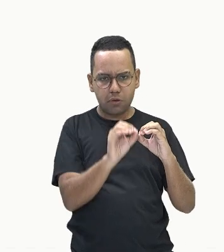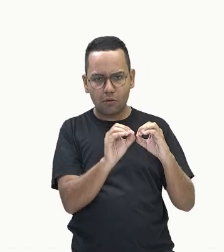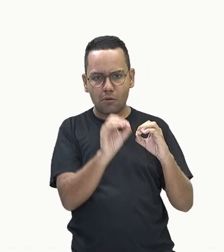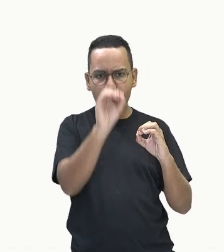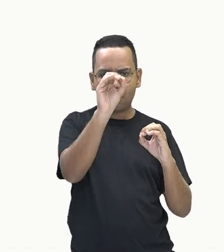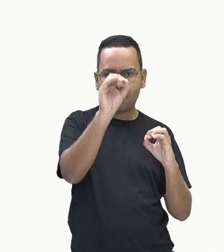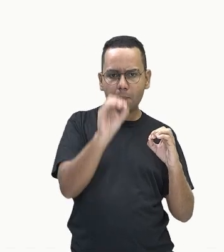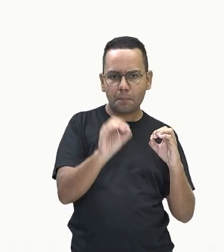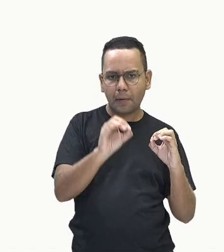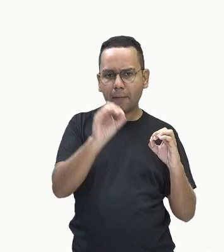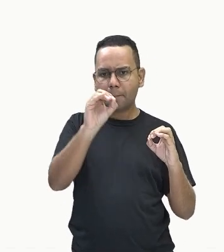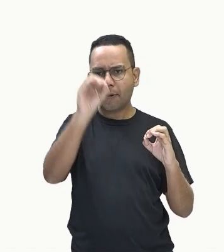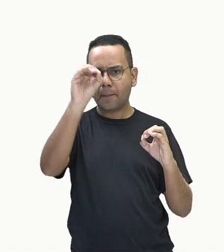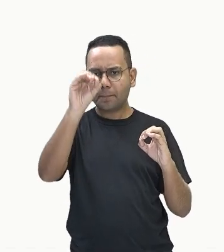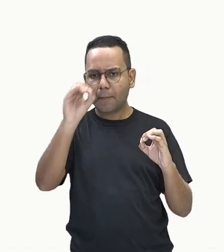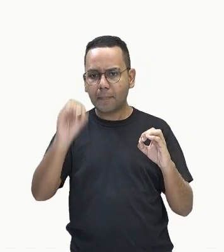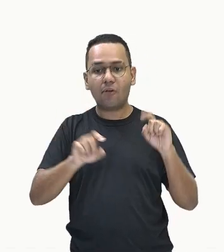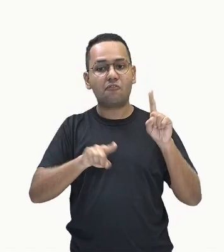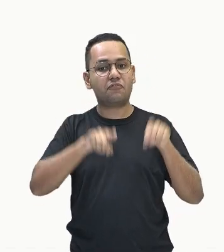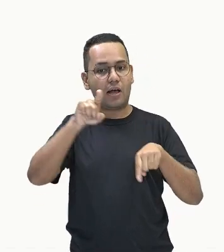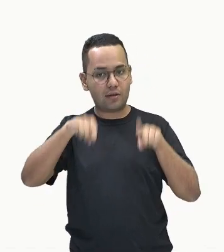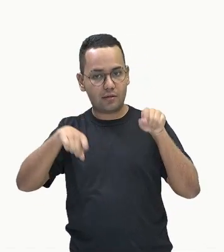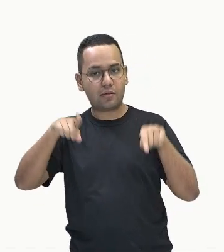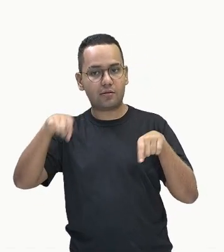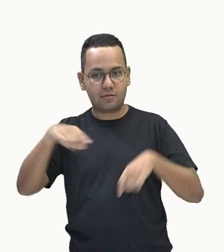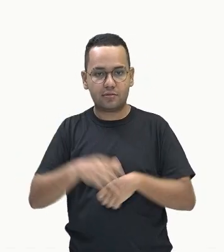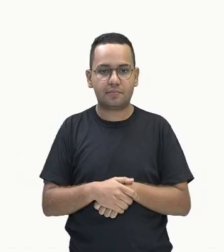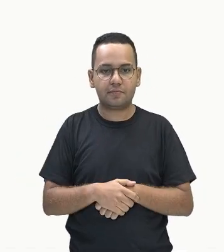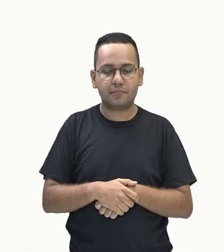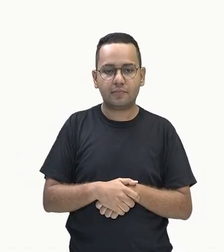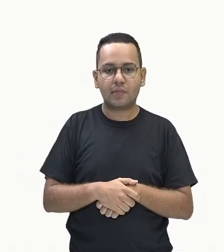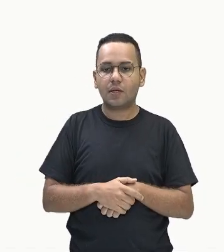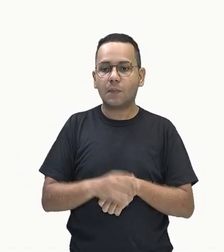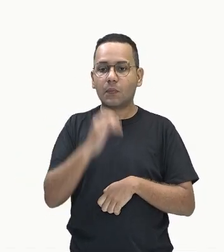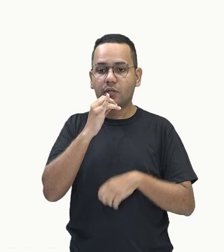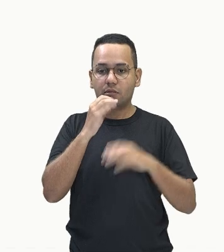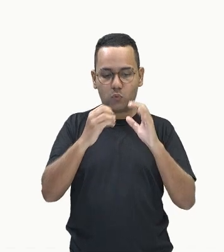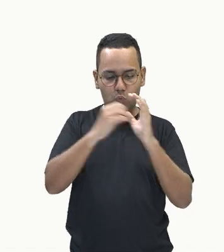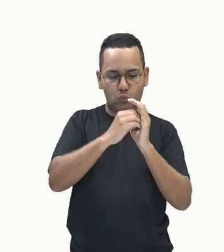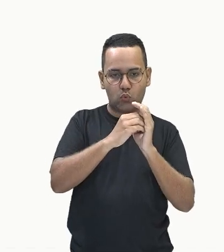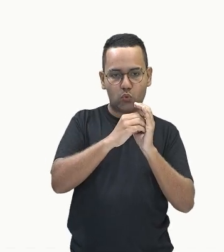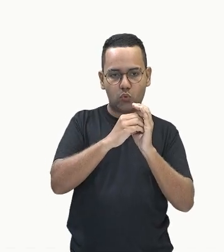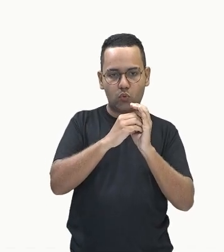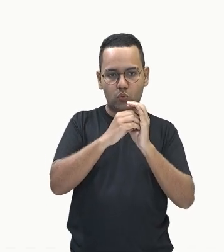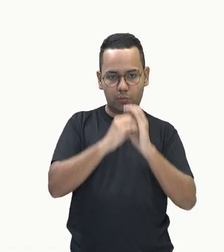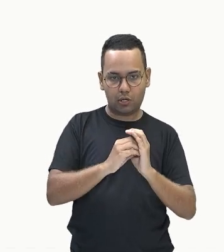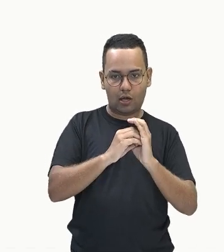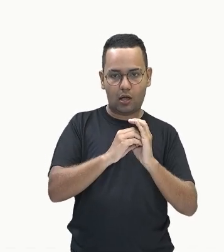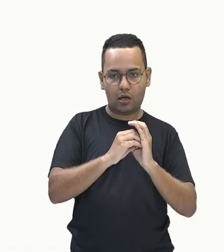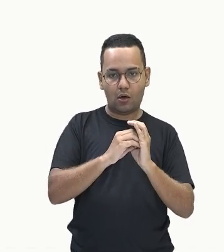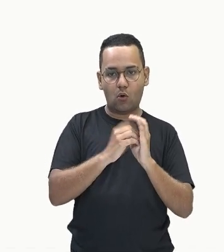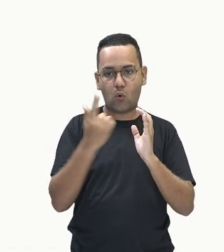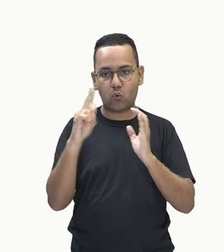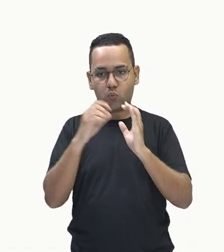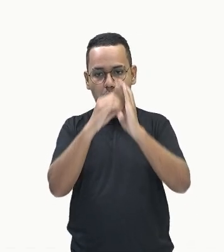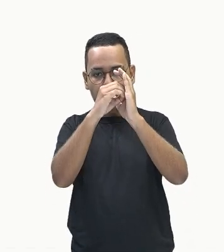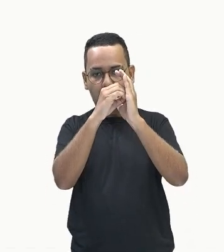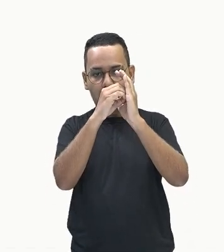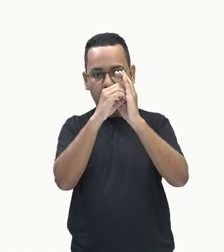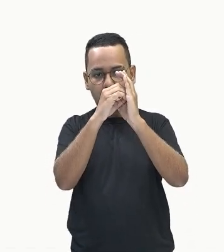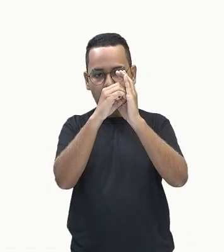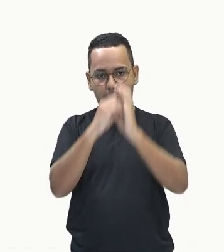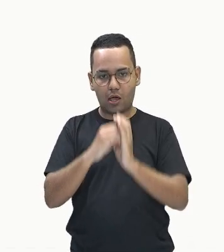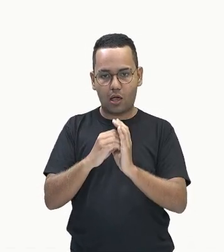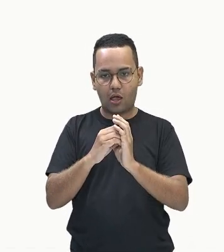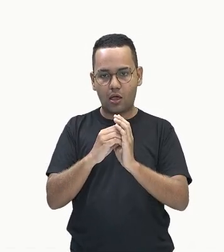ele vai variando, né? A posição do núcleo fica uma hora na parte superior da camada de células, outra hora na parte